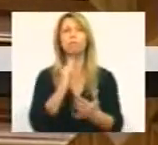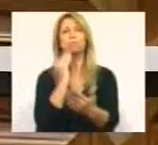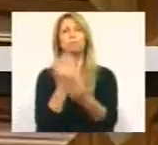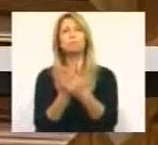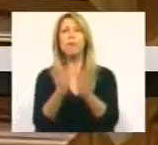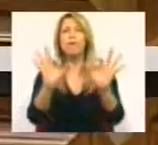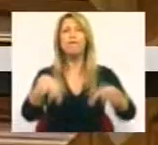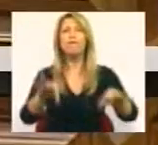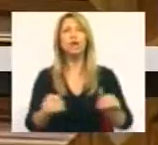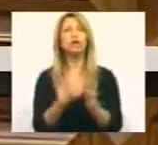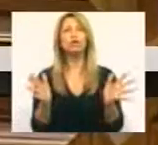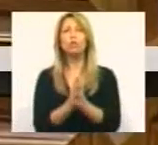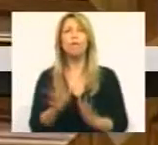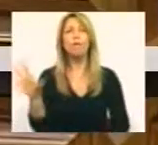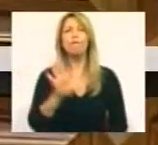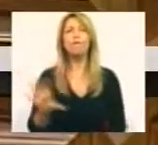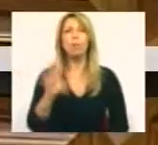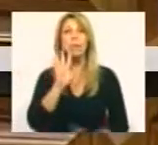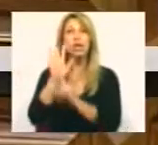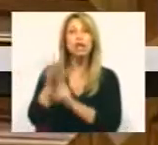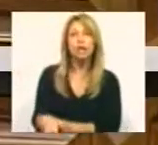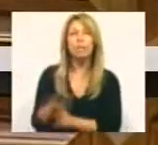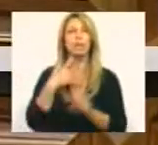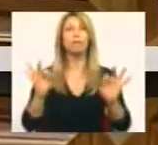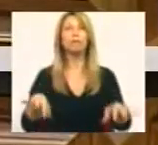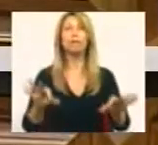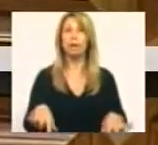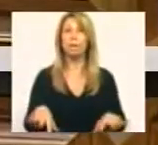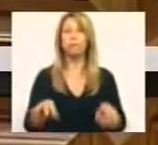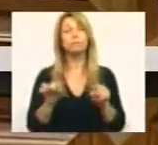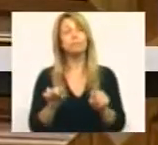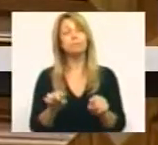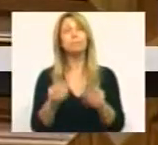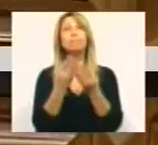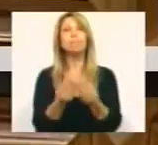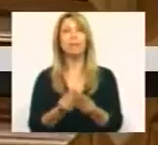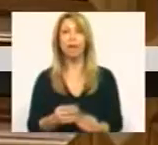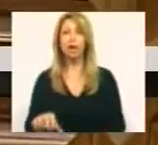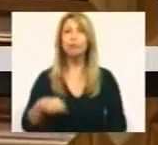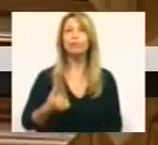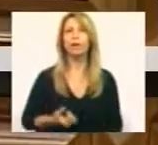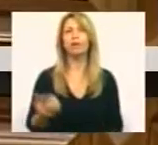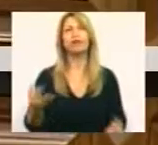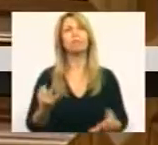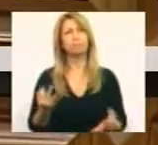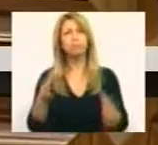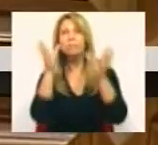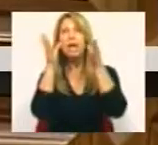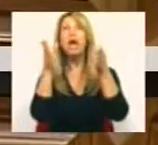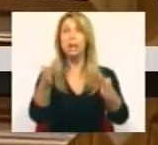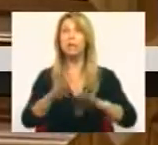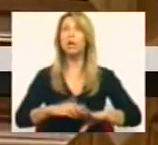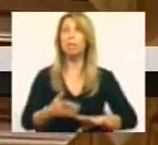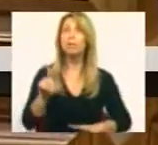de todas as formas de discriminação. Esta é uma matéria à qual os verdes têm dado uma particular atenção